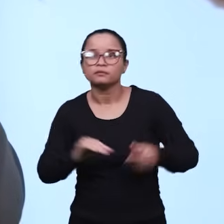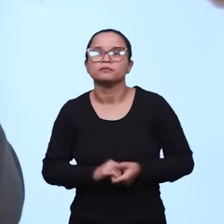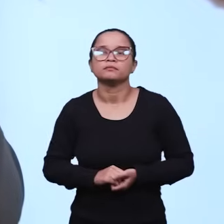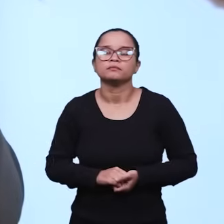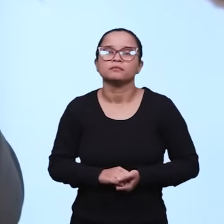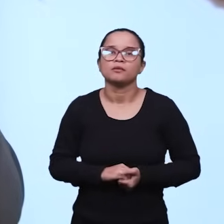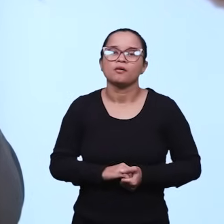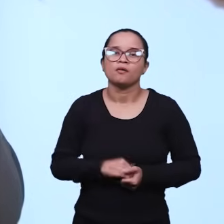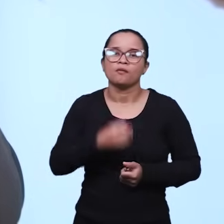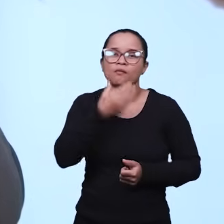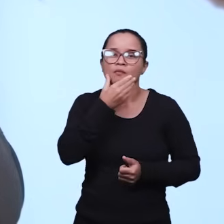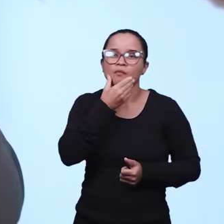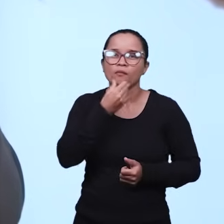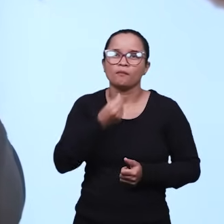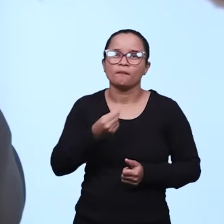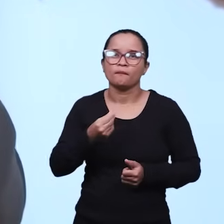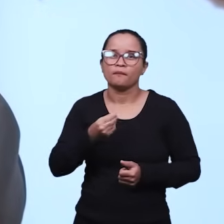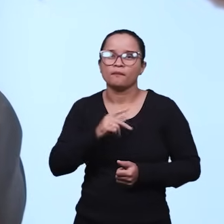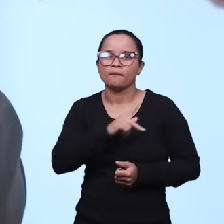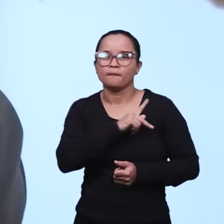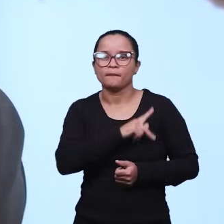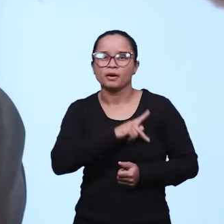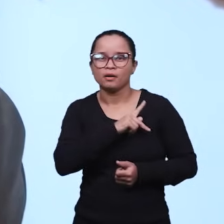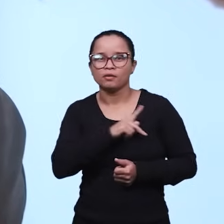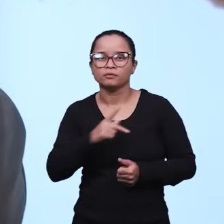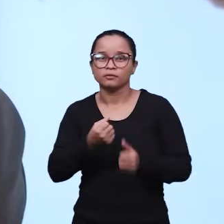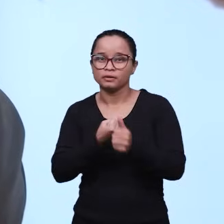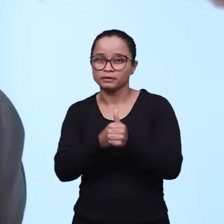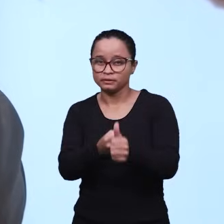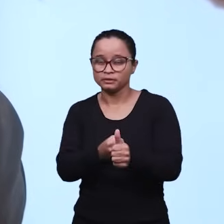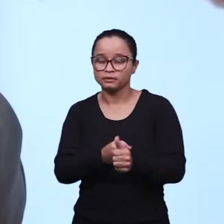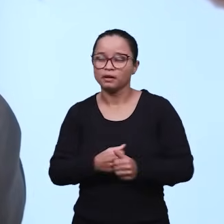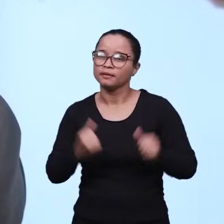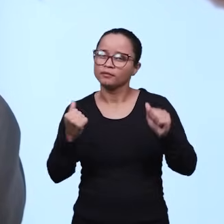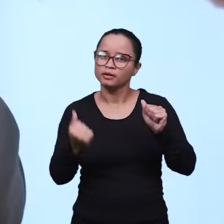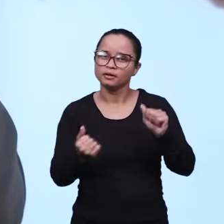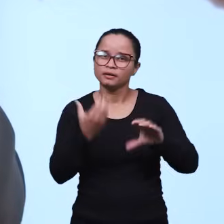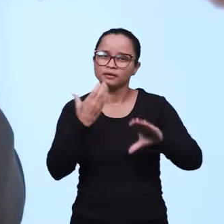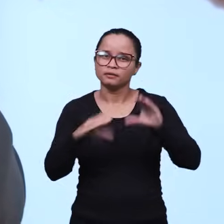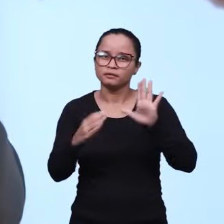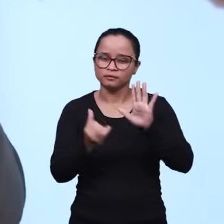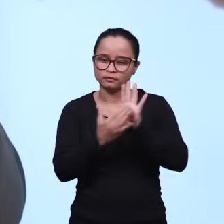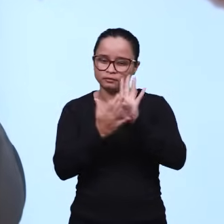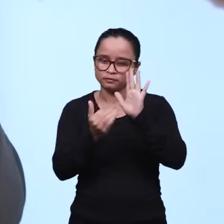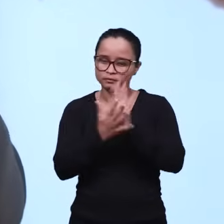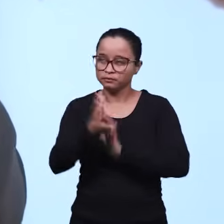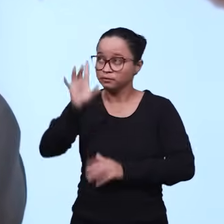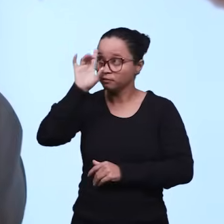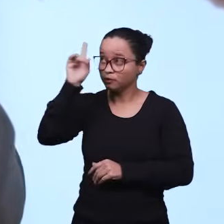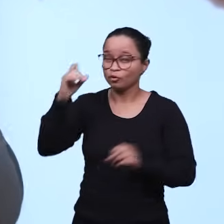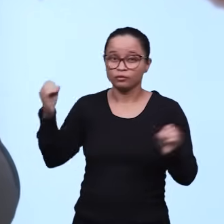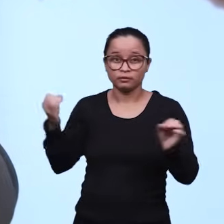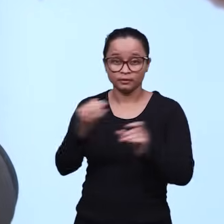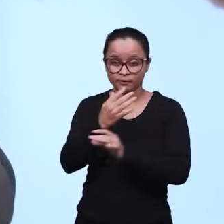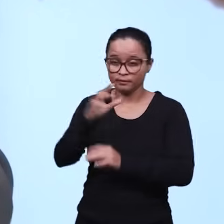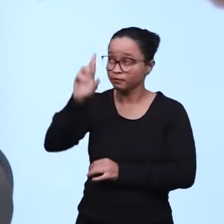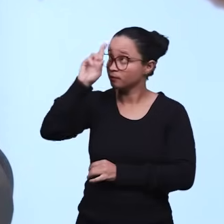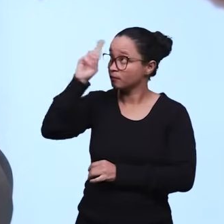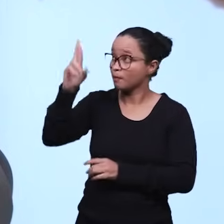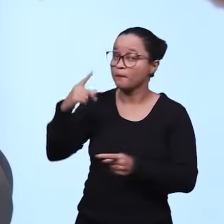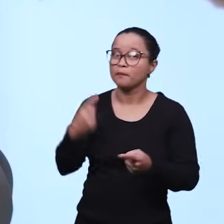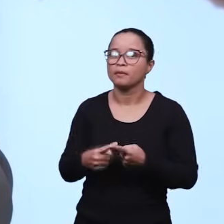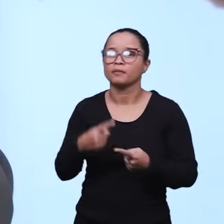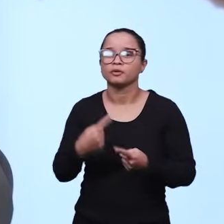Paulo e Silas estavam cantando hinos de louvor a Deus, glorificando o Senhor